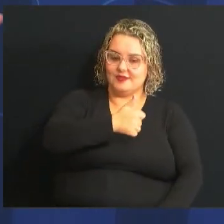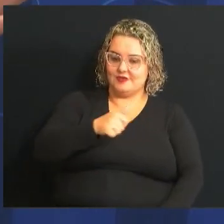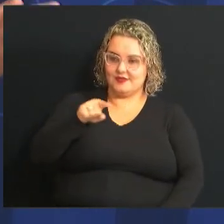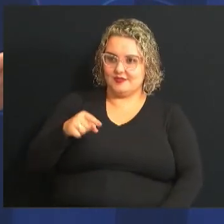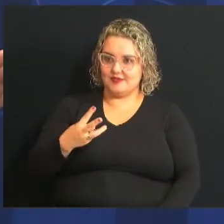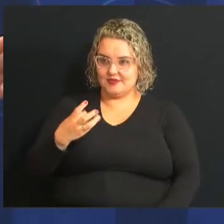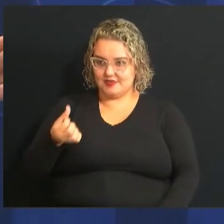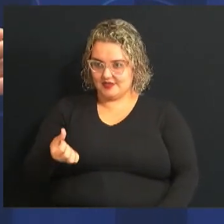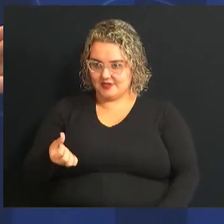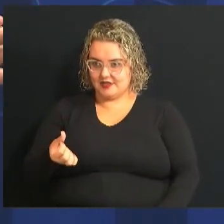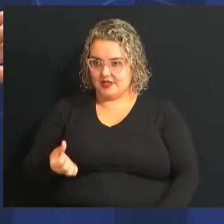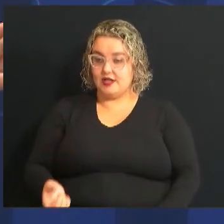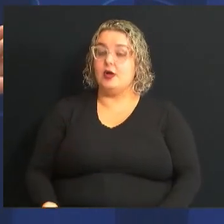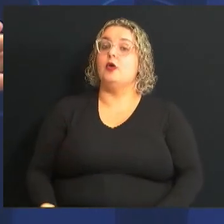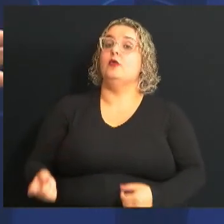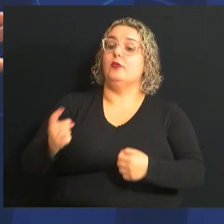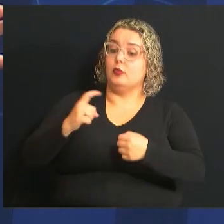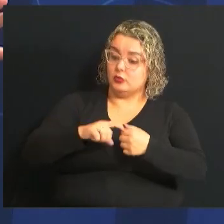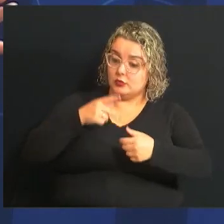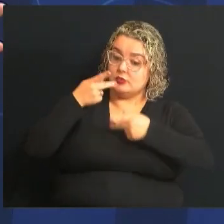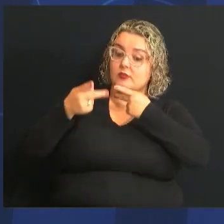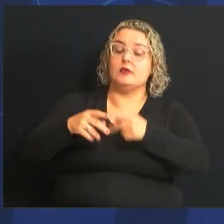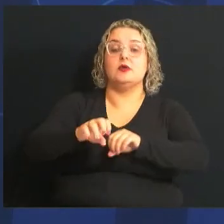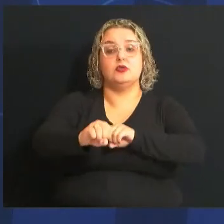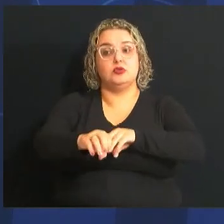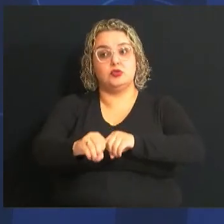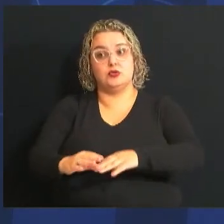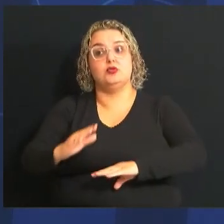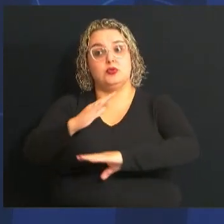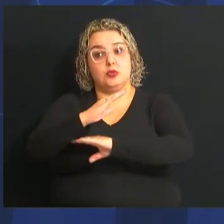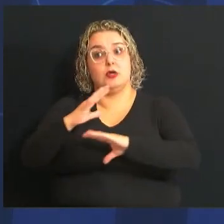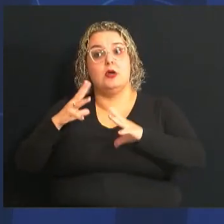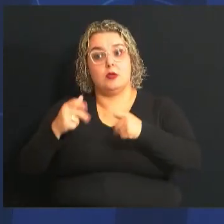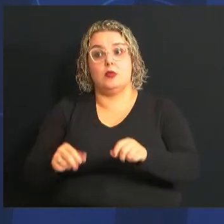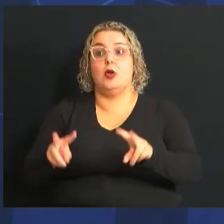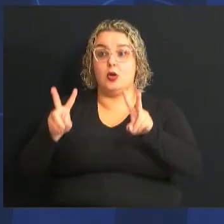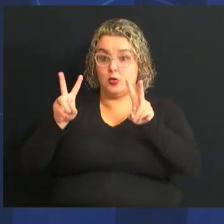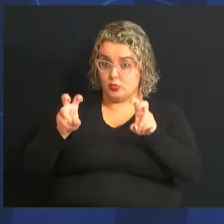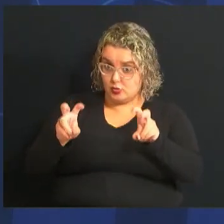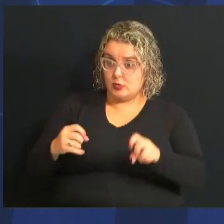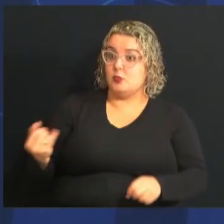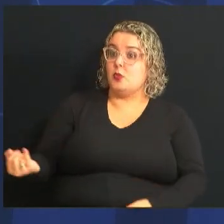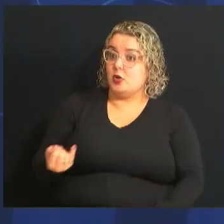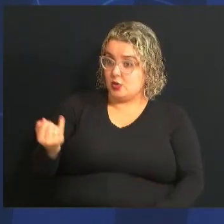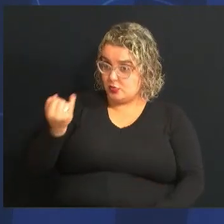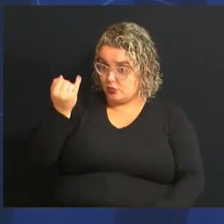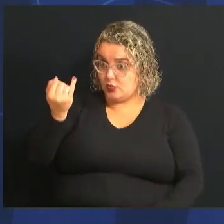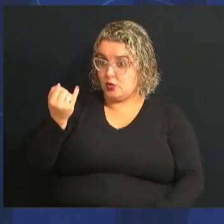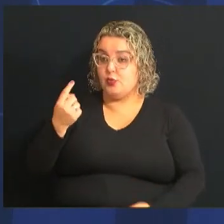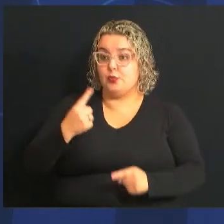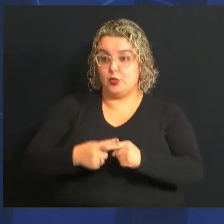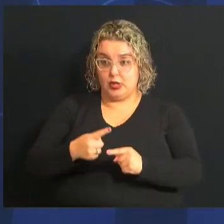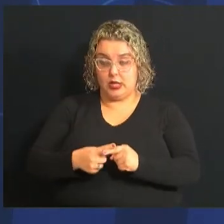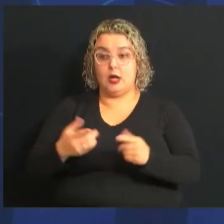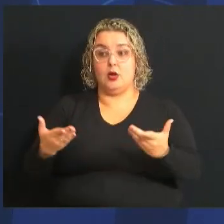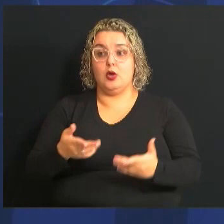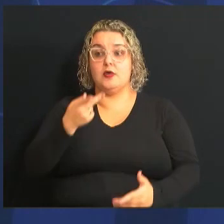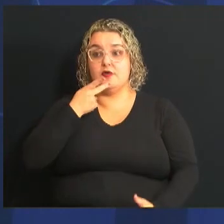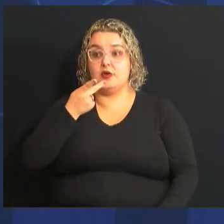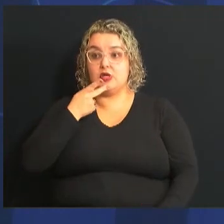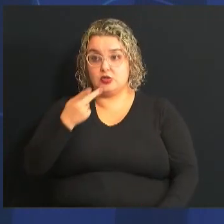11h mais 36, a gente volta a falar sobre educação aqui no nosso Câmara Total, que é um tema muito importante, porque agora nós vamos falar